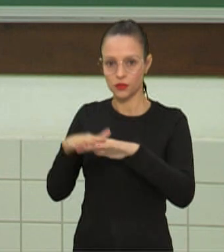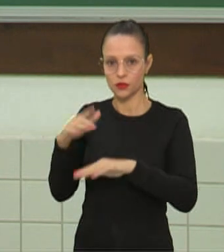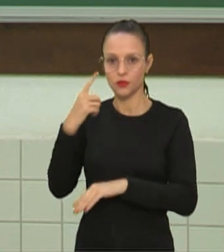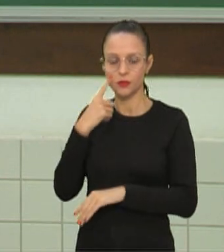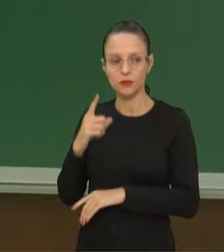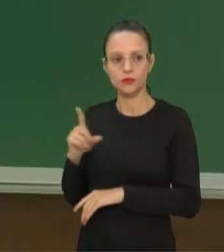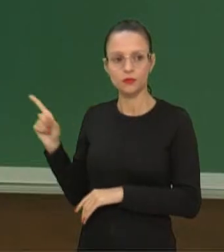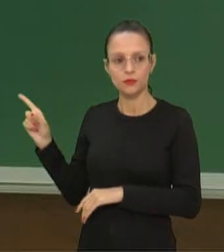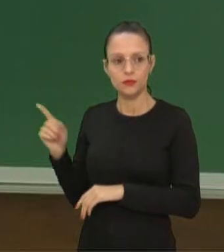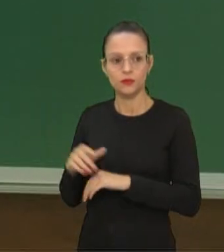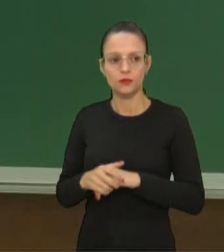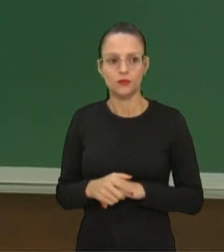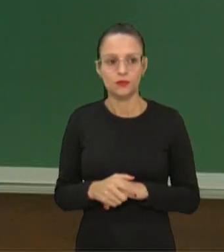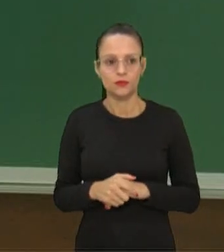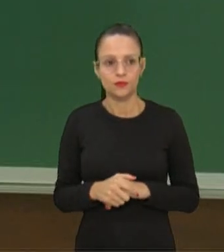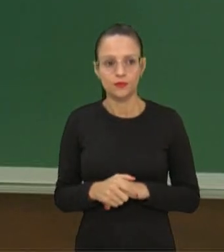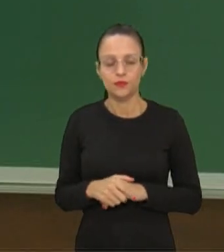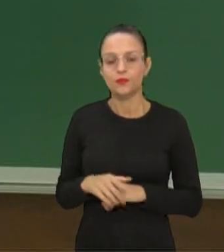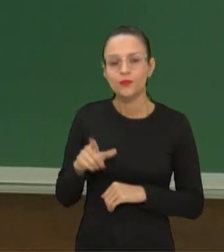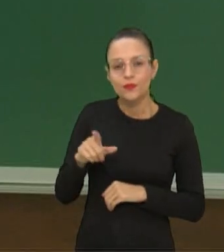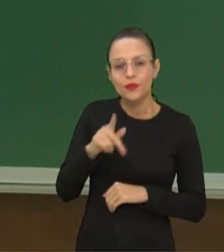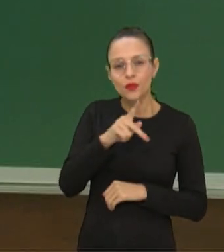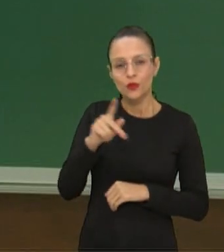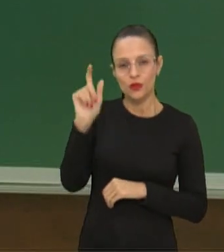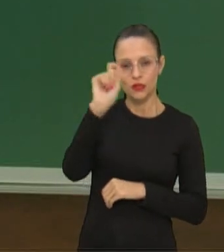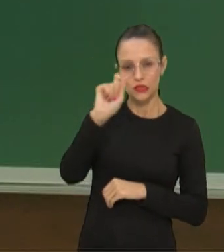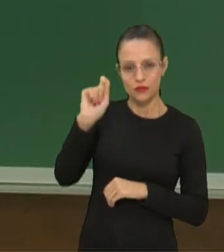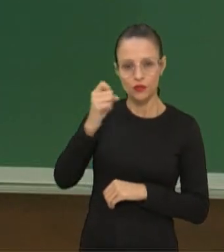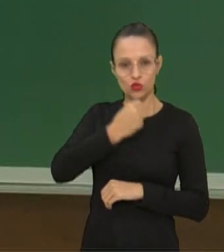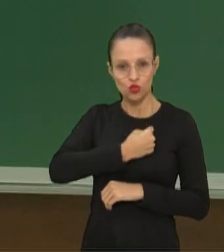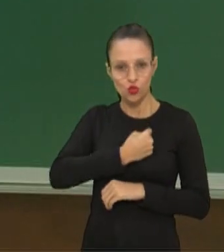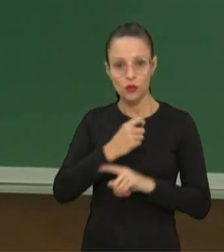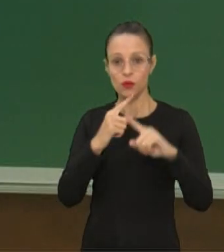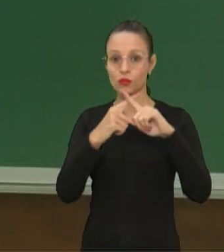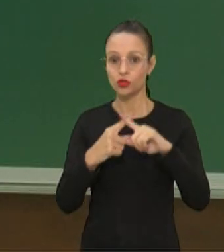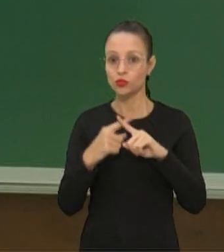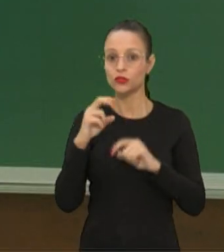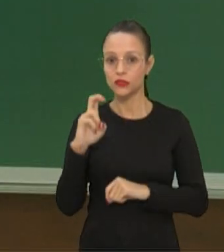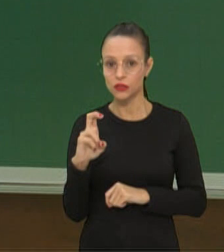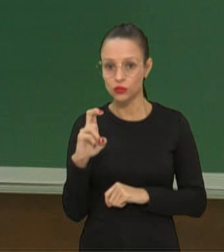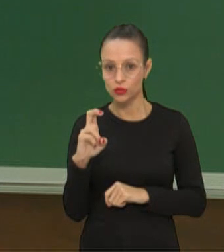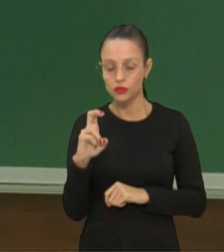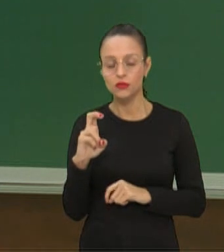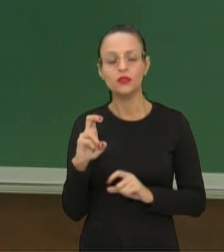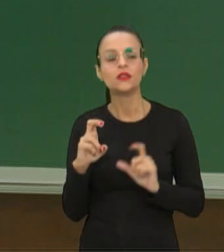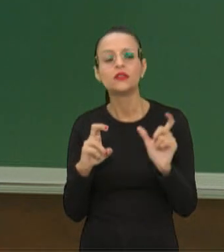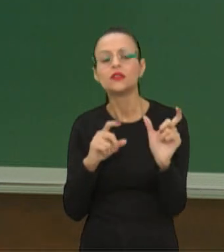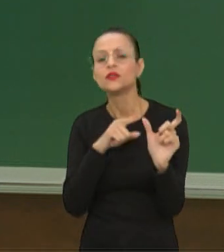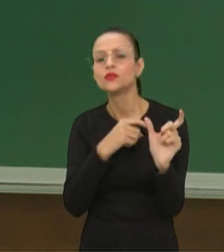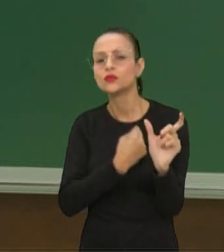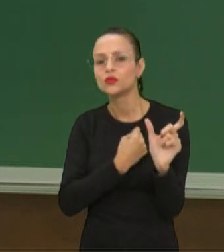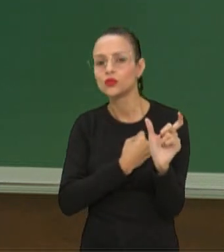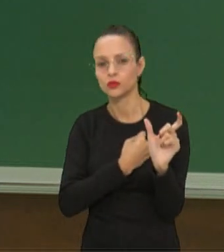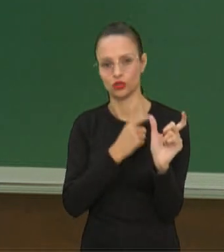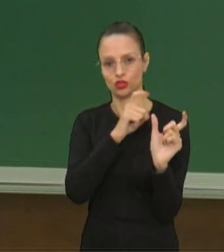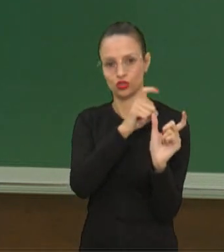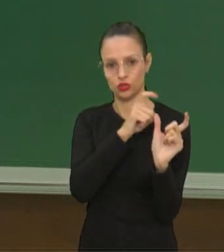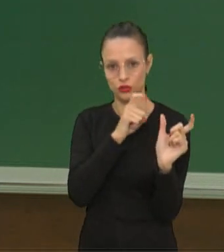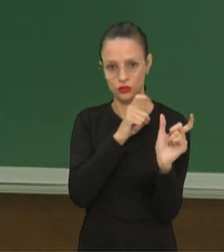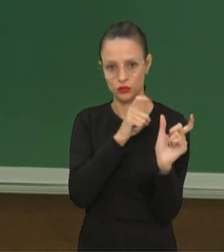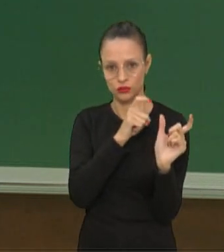resultado ali. Ó. O professor Marcos escreveu um número no quadro e multiplicou ele por 5. Se você não sabe qual foi o número, você vai chamar ele de